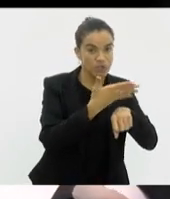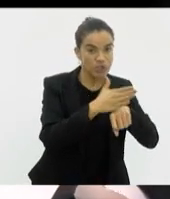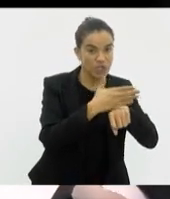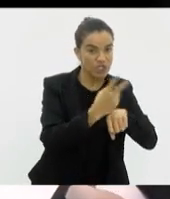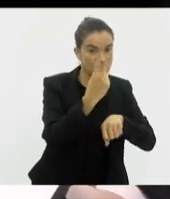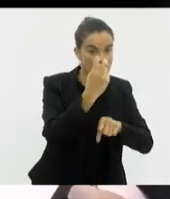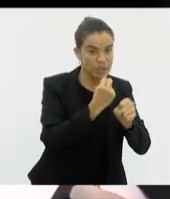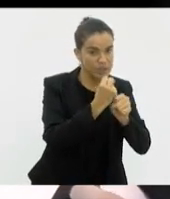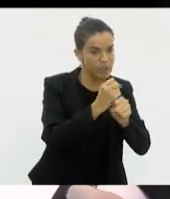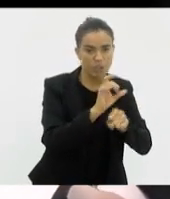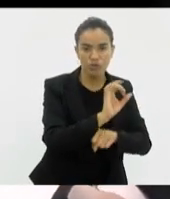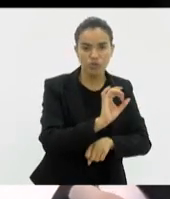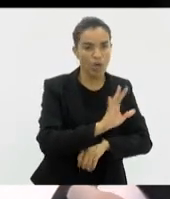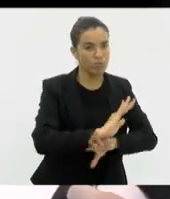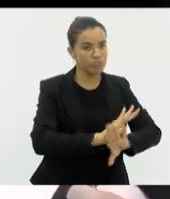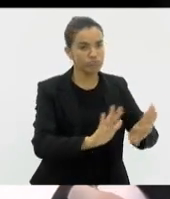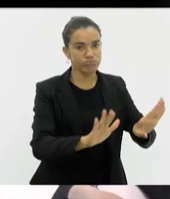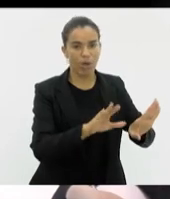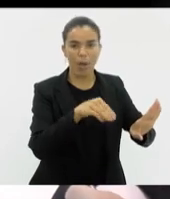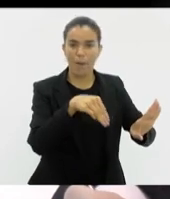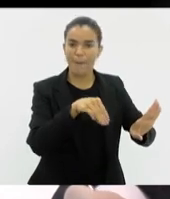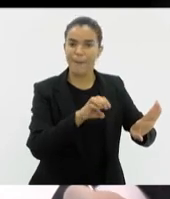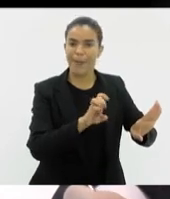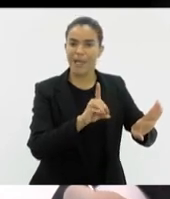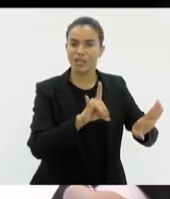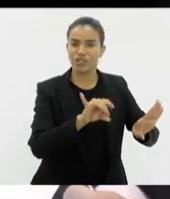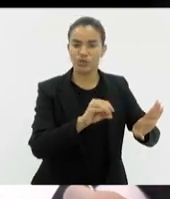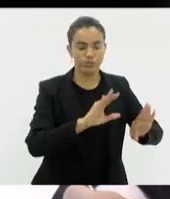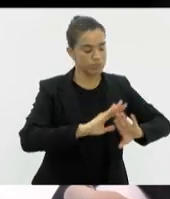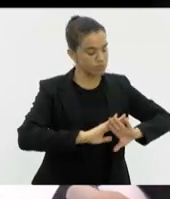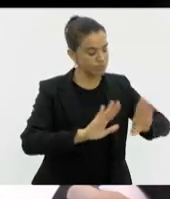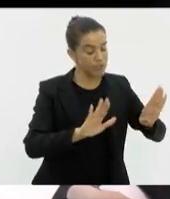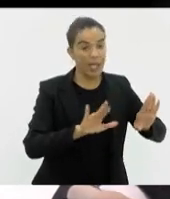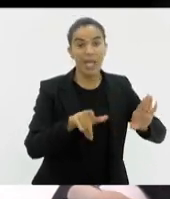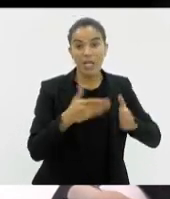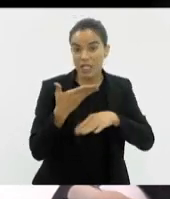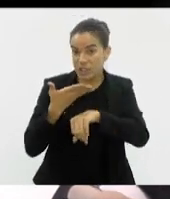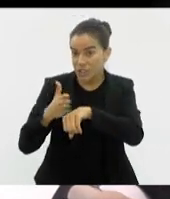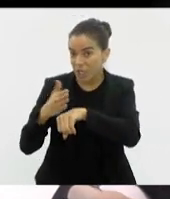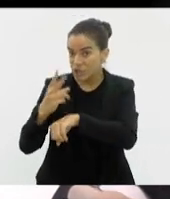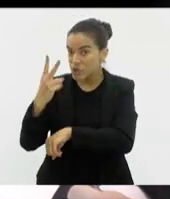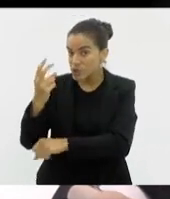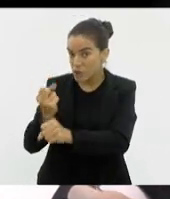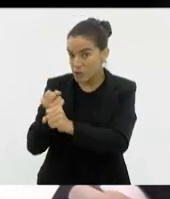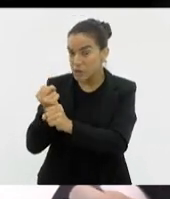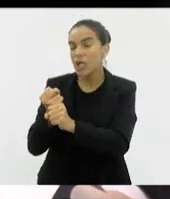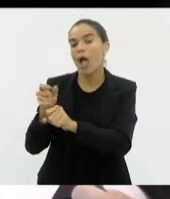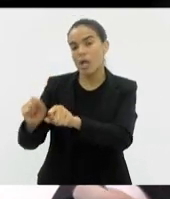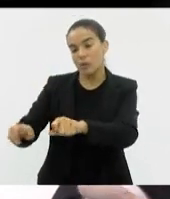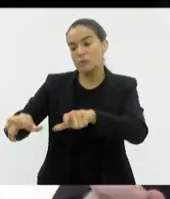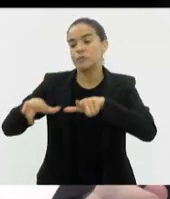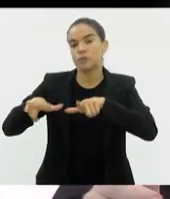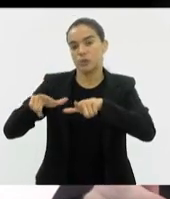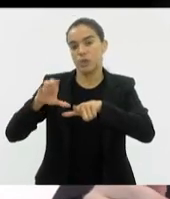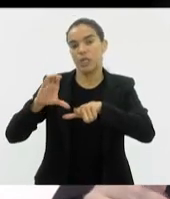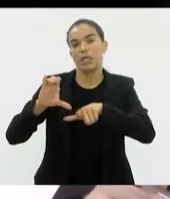ele é médico. Ele tem que fazer 2 anos de residência médica em clínica médica. A clínica médica aqui